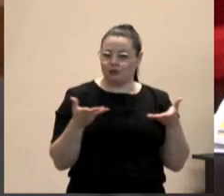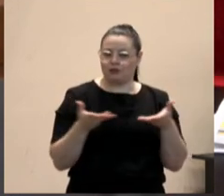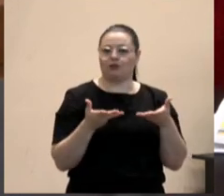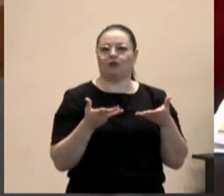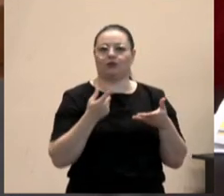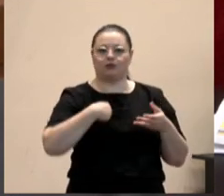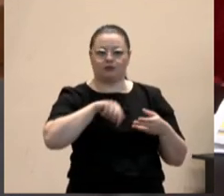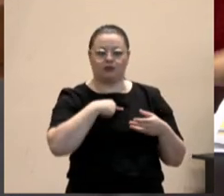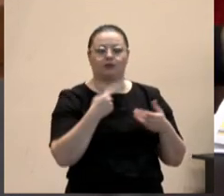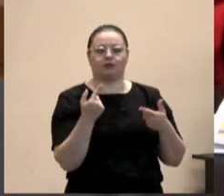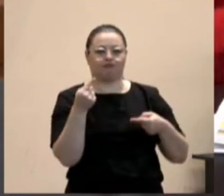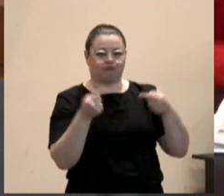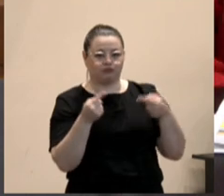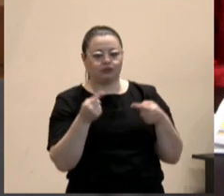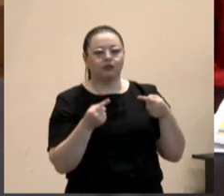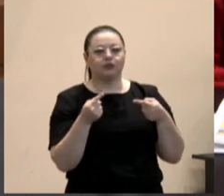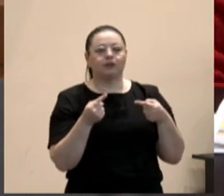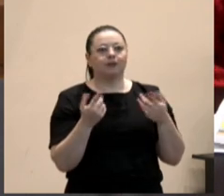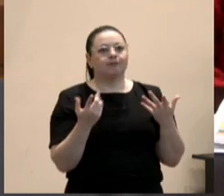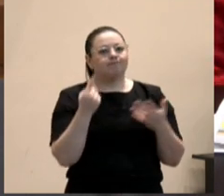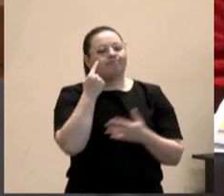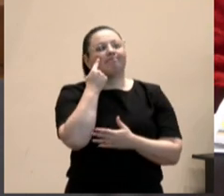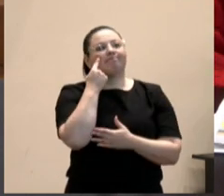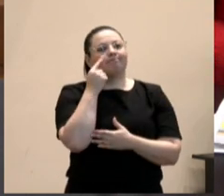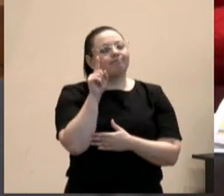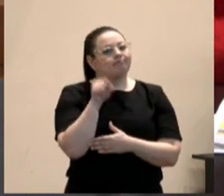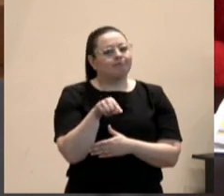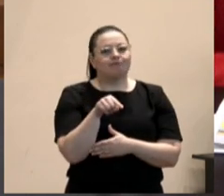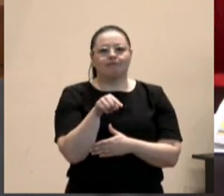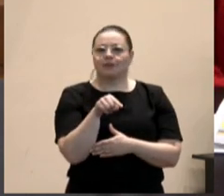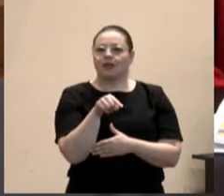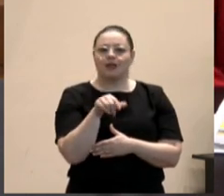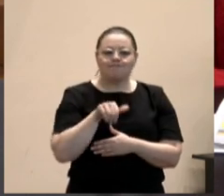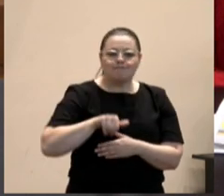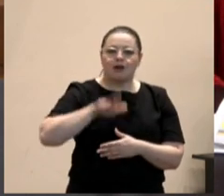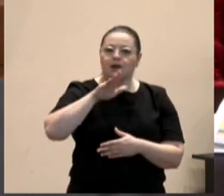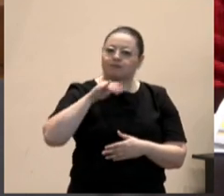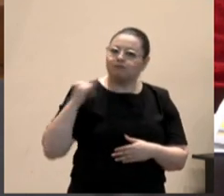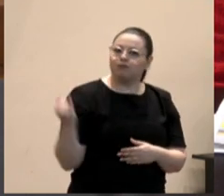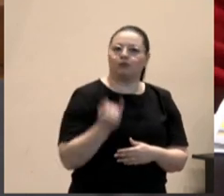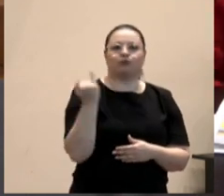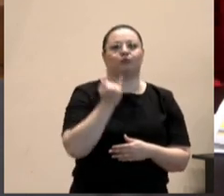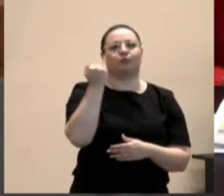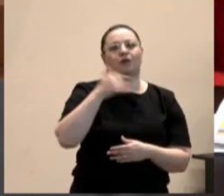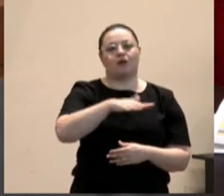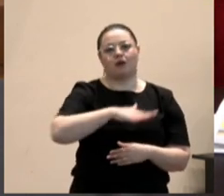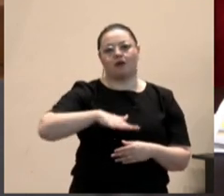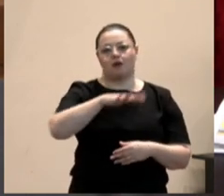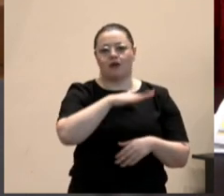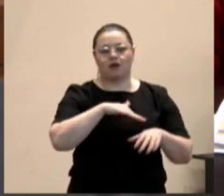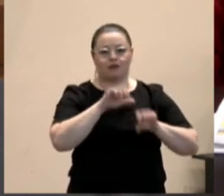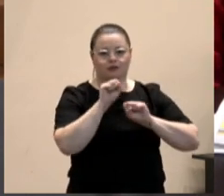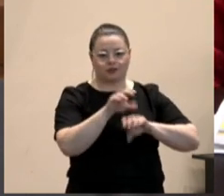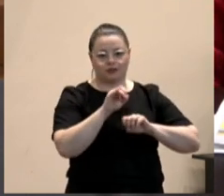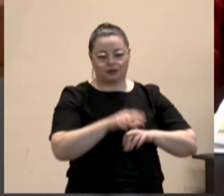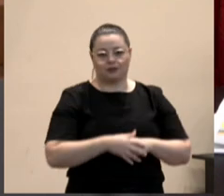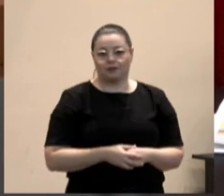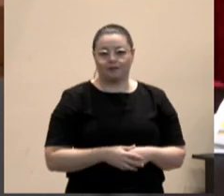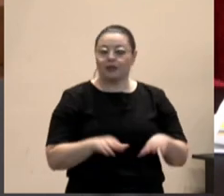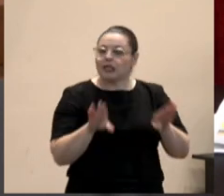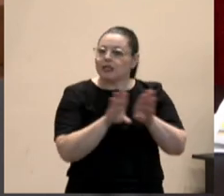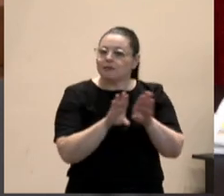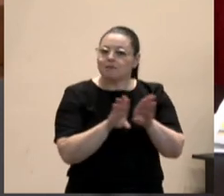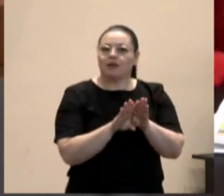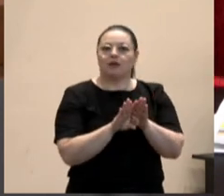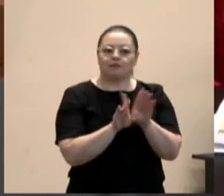talvez sejam os pilares da educação, e talvez sejam os maiores